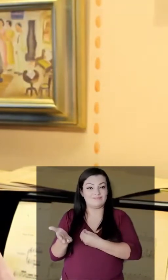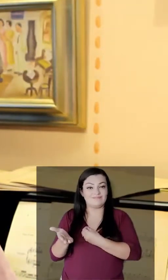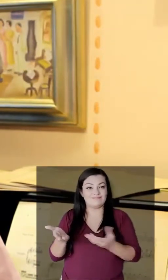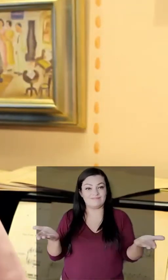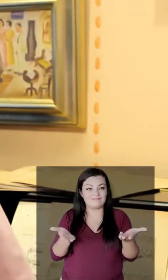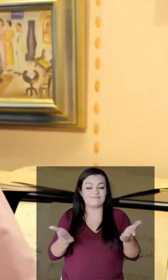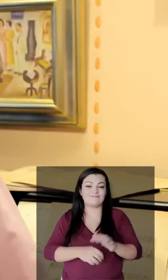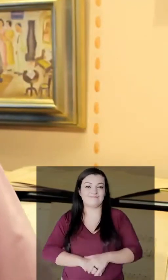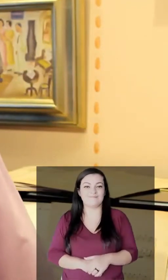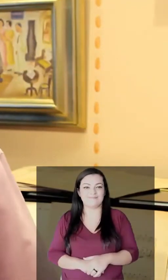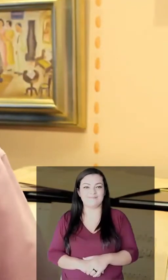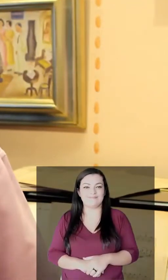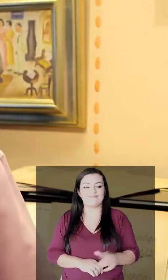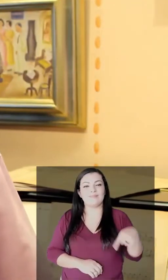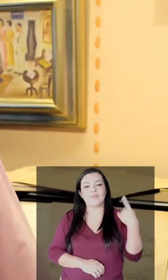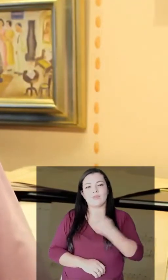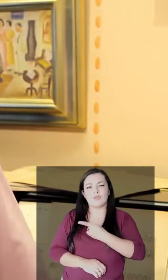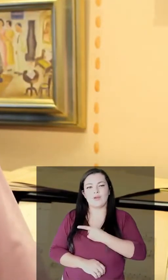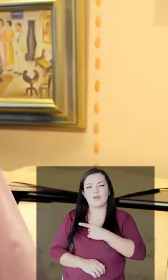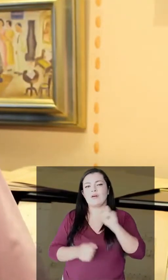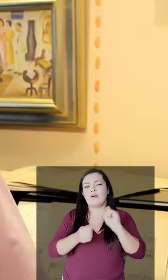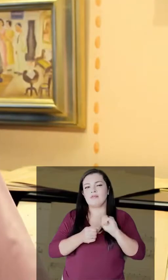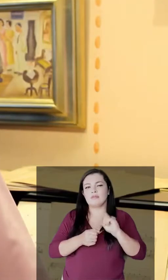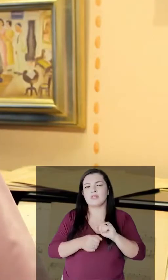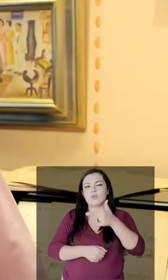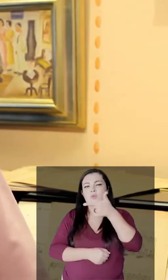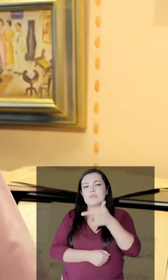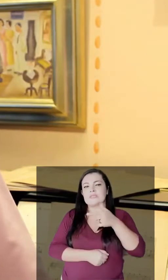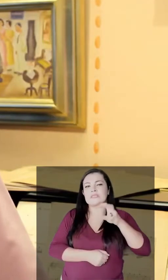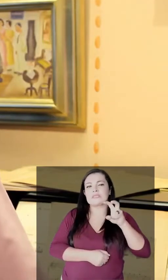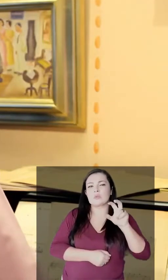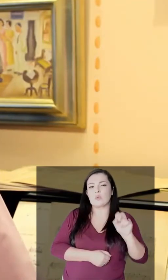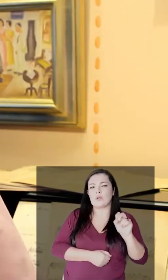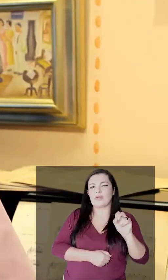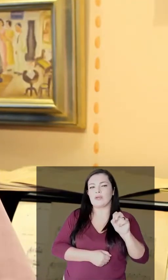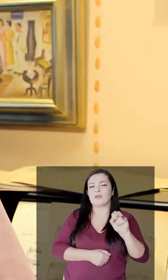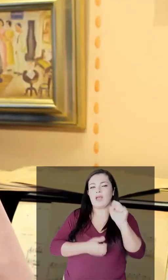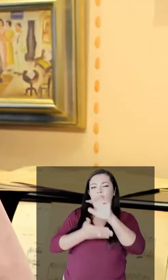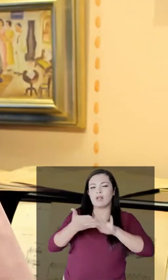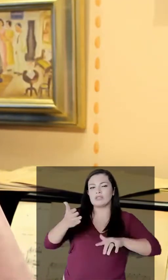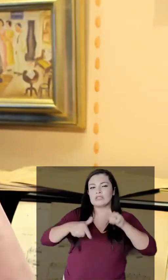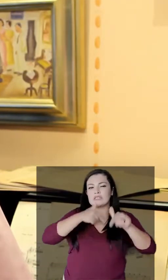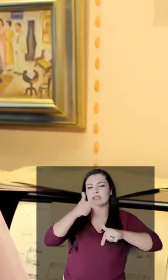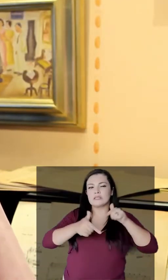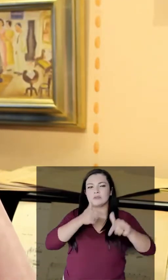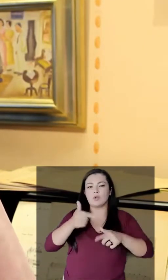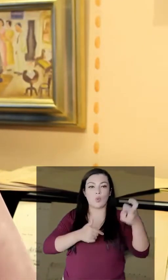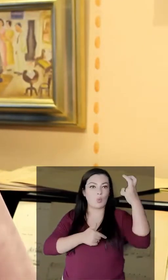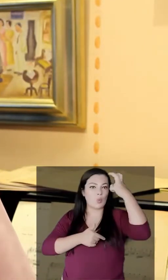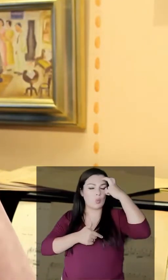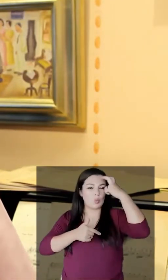vivendo. Realizamos 250 atividades culturais, atingindo um